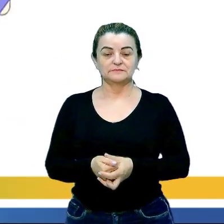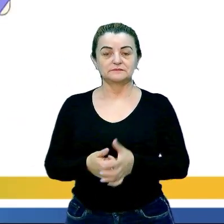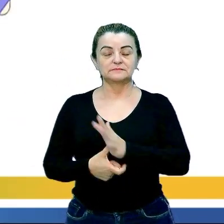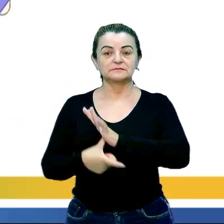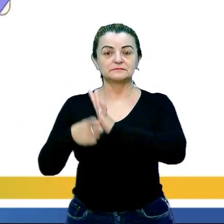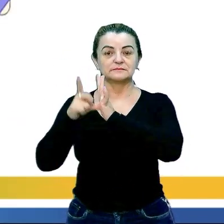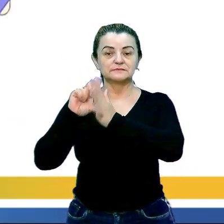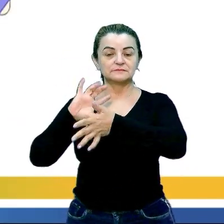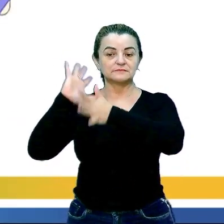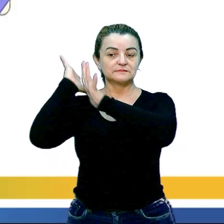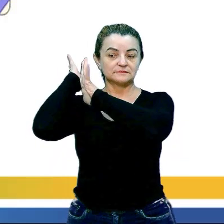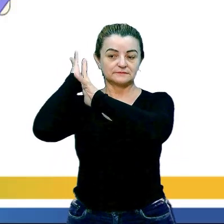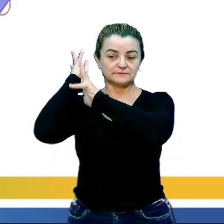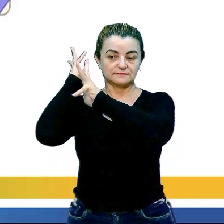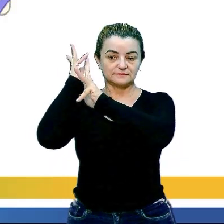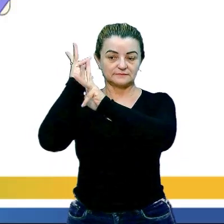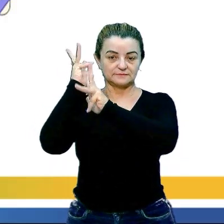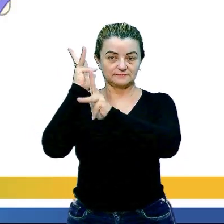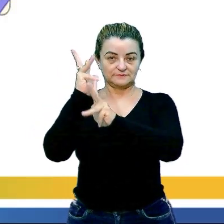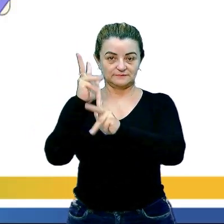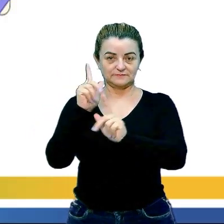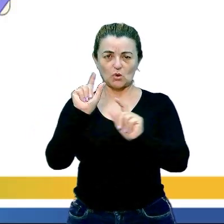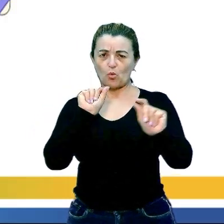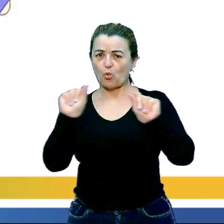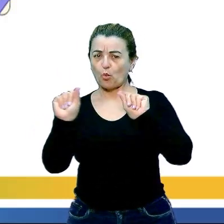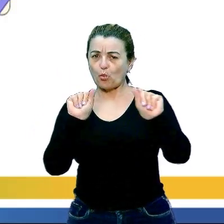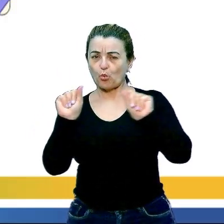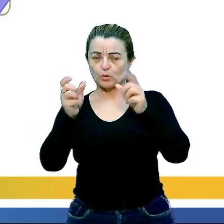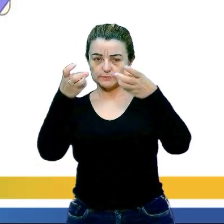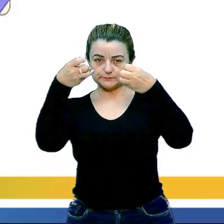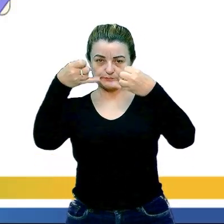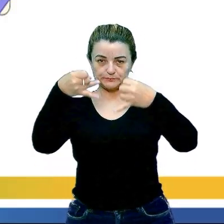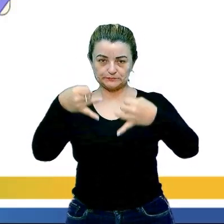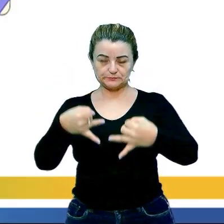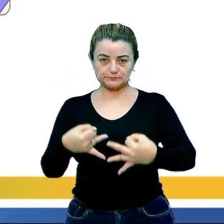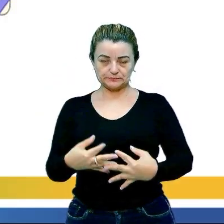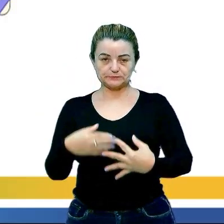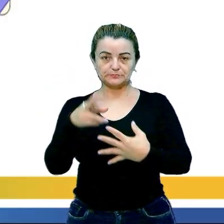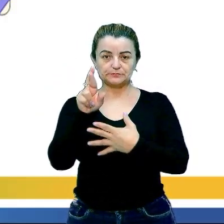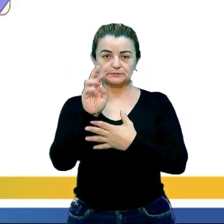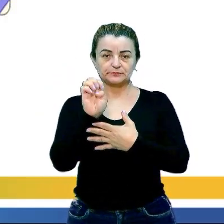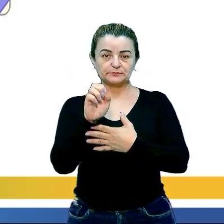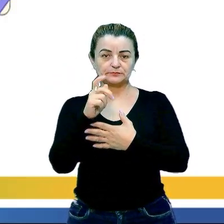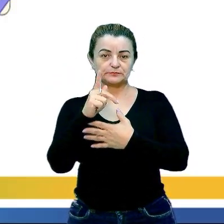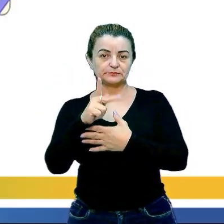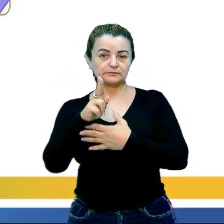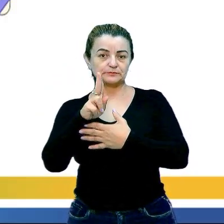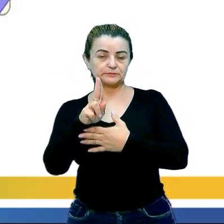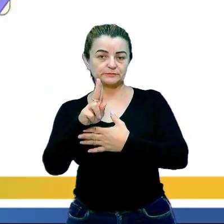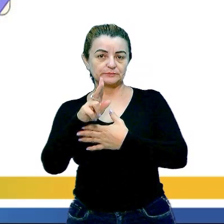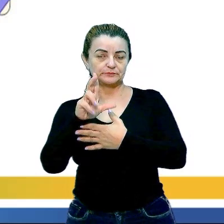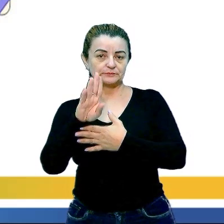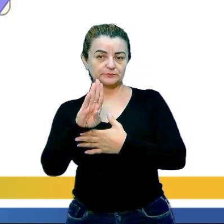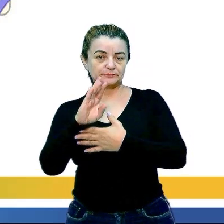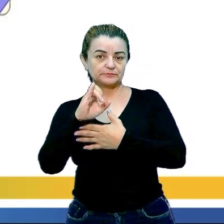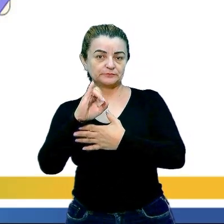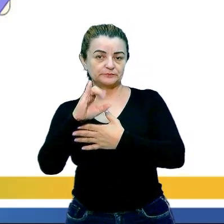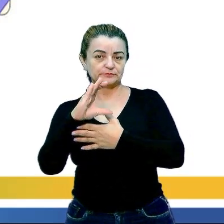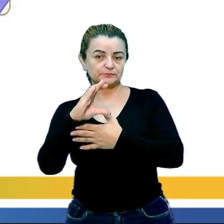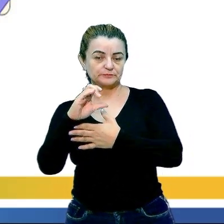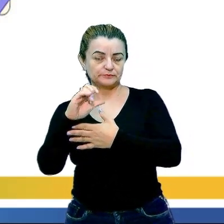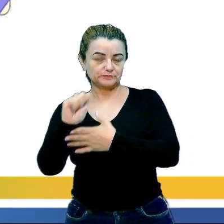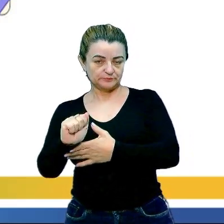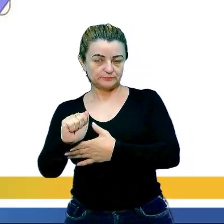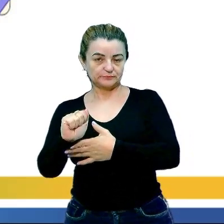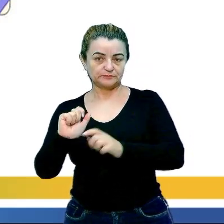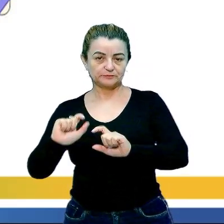antes vamos revisar um pouco do que nós falamos sobre a República, né? Nós falamos lá na República sobre algumas conquistas dos plebeus, né? O